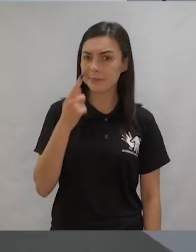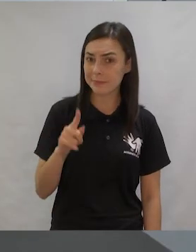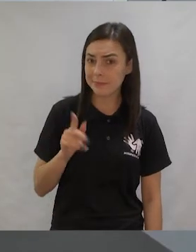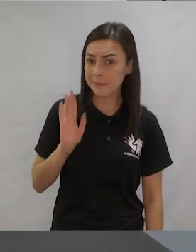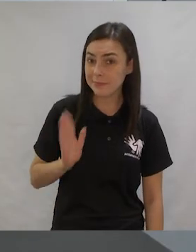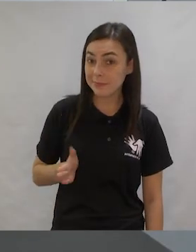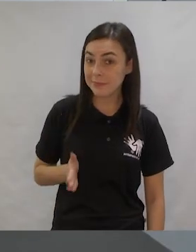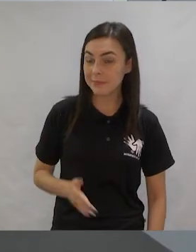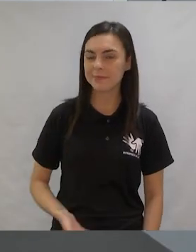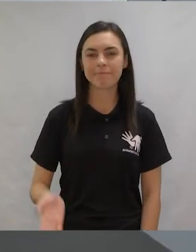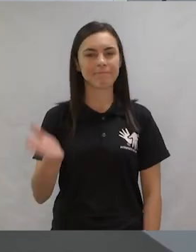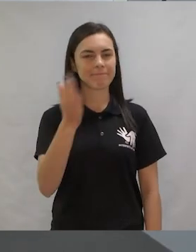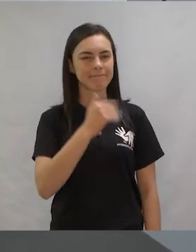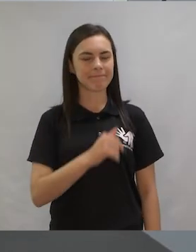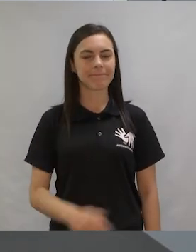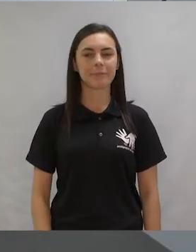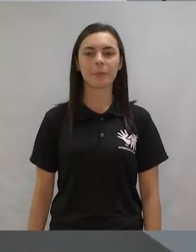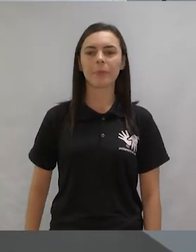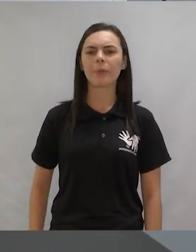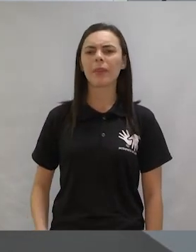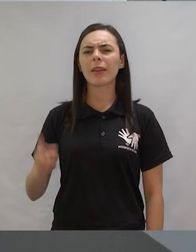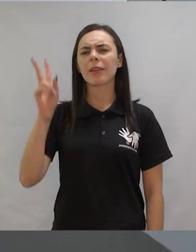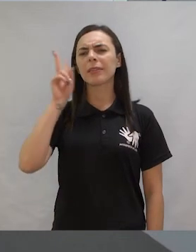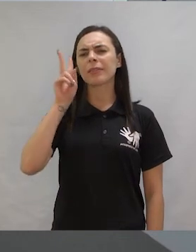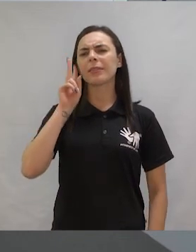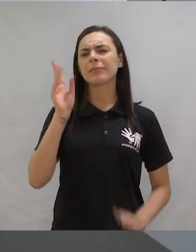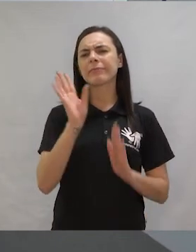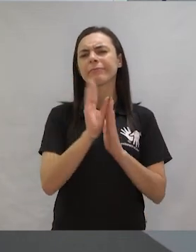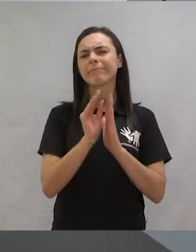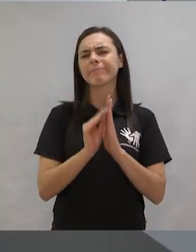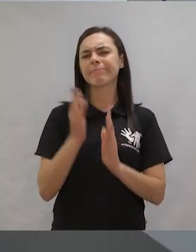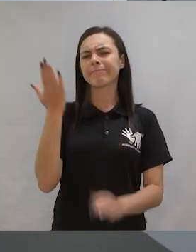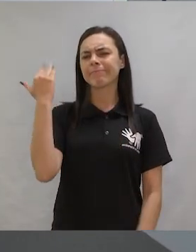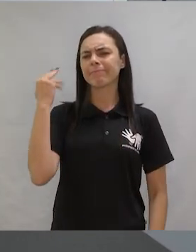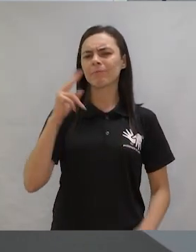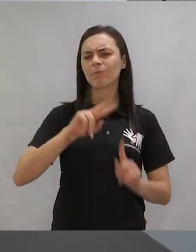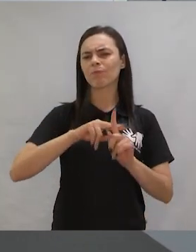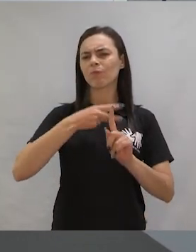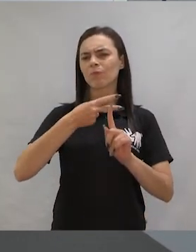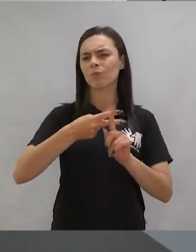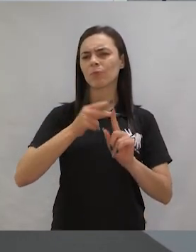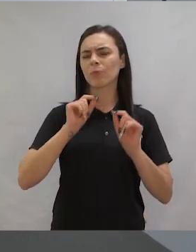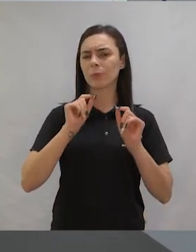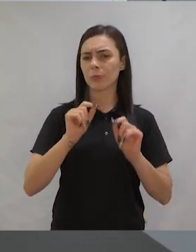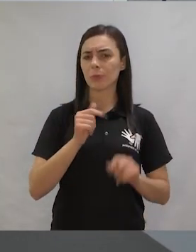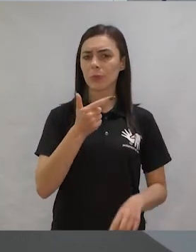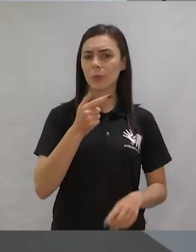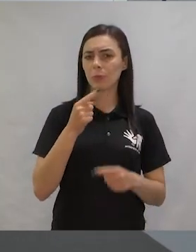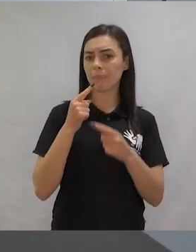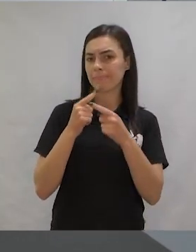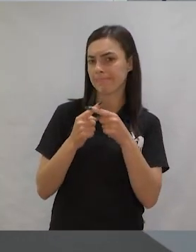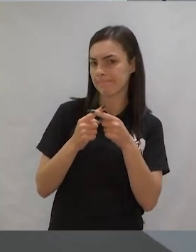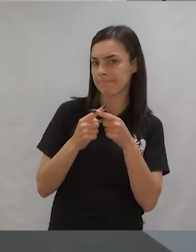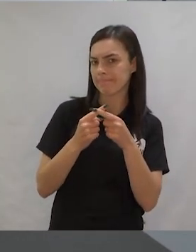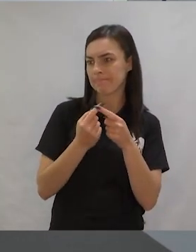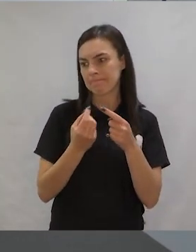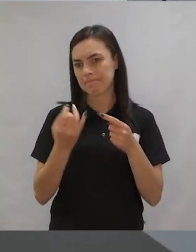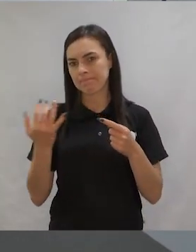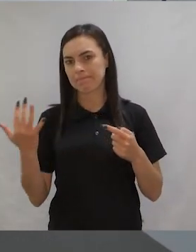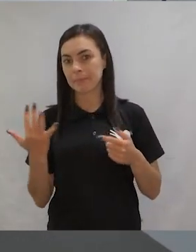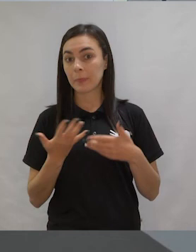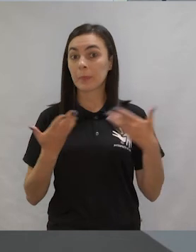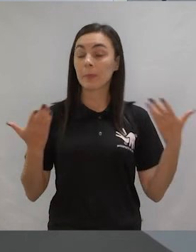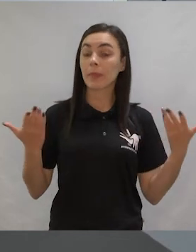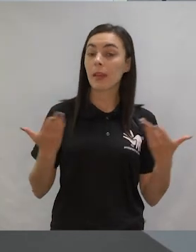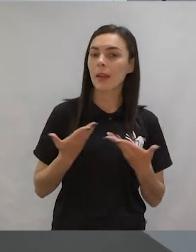Já descobriram? Então vamos lá. Lembra que a gente já estudou? Dobro é sempre duas vezes alguma